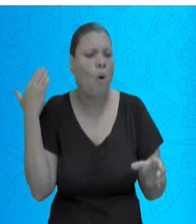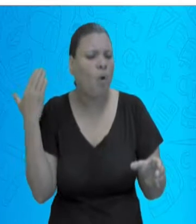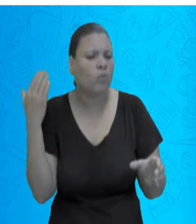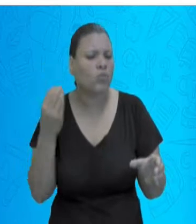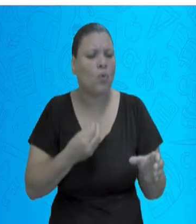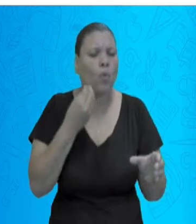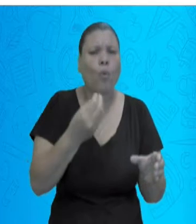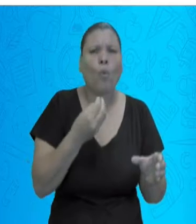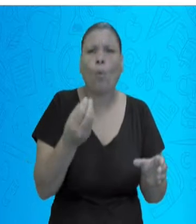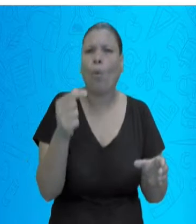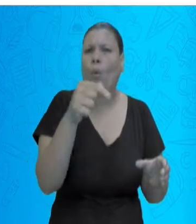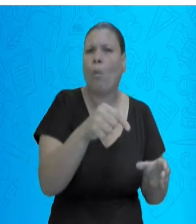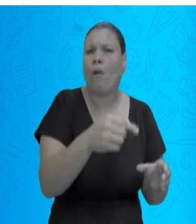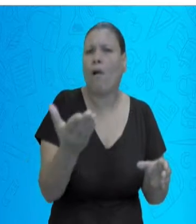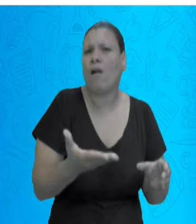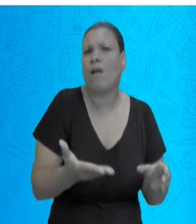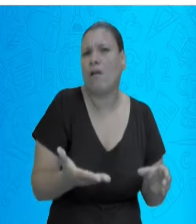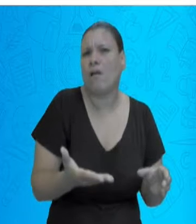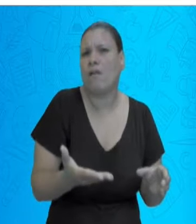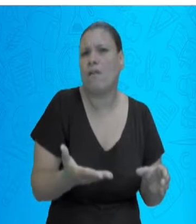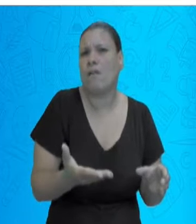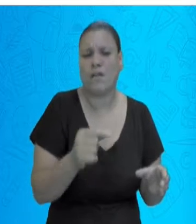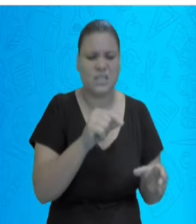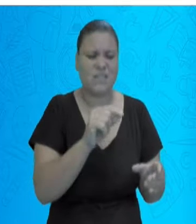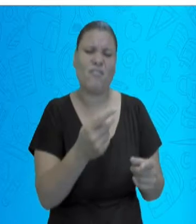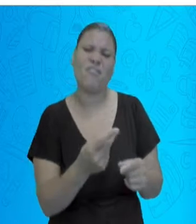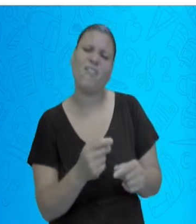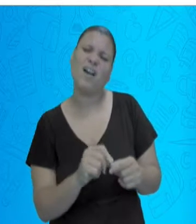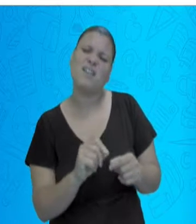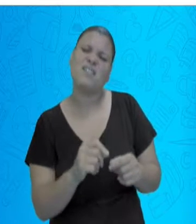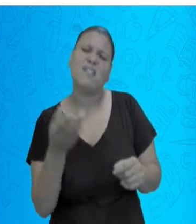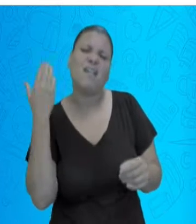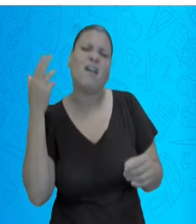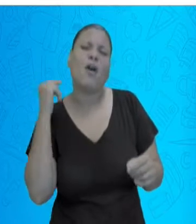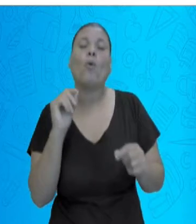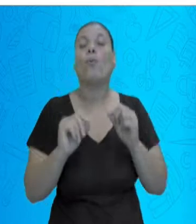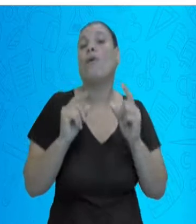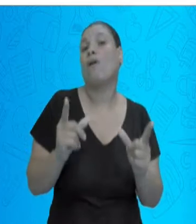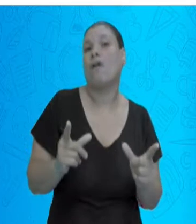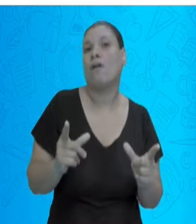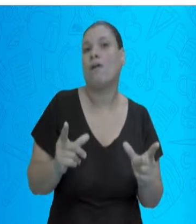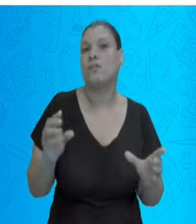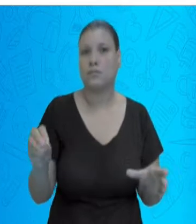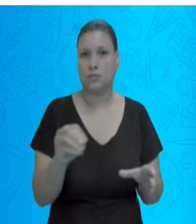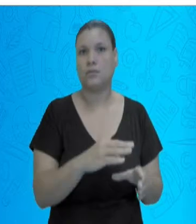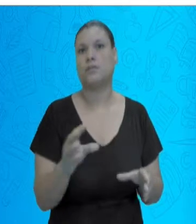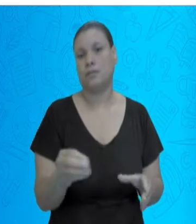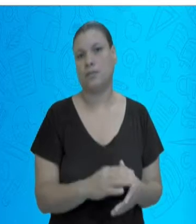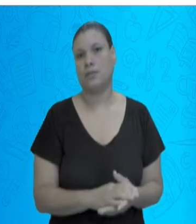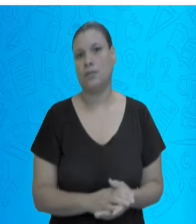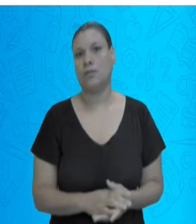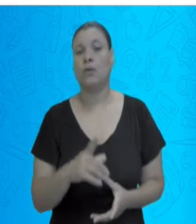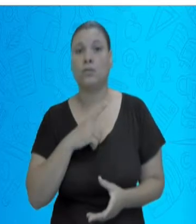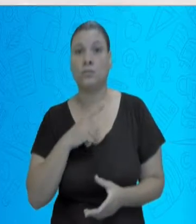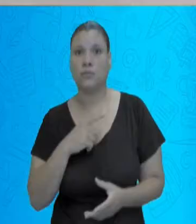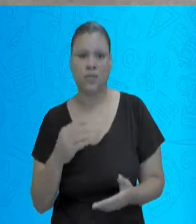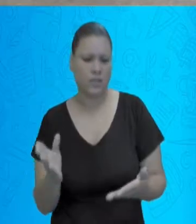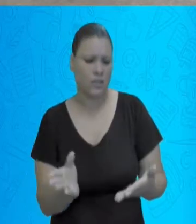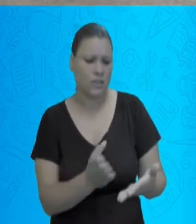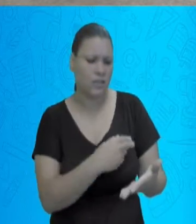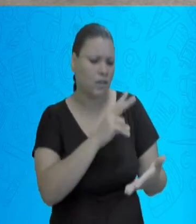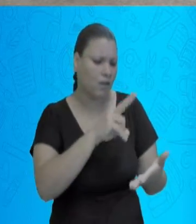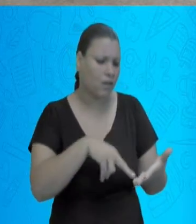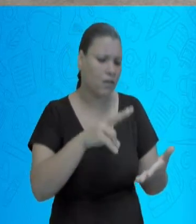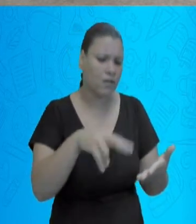eles empalhavam os insetos. Tinham colecionadores de livros antigos, animais